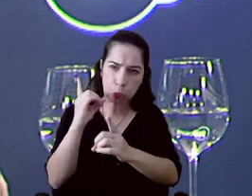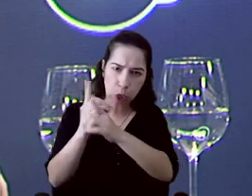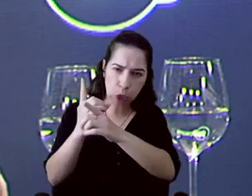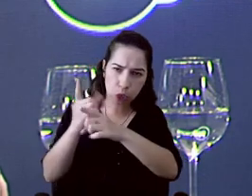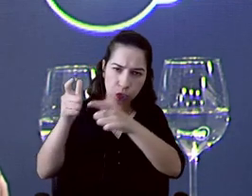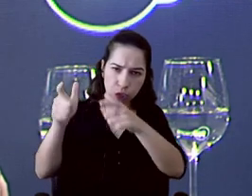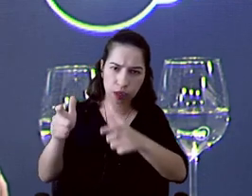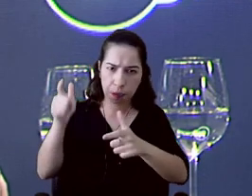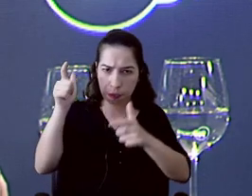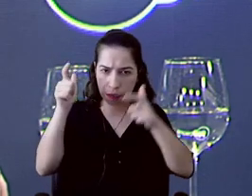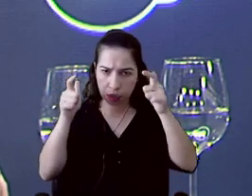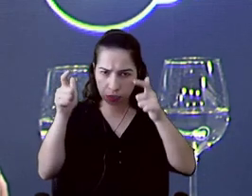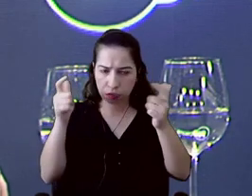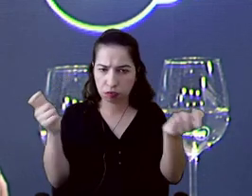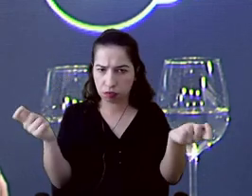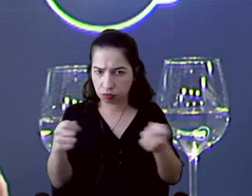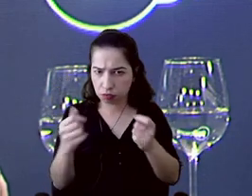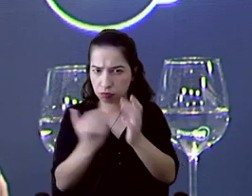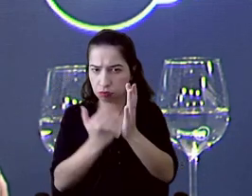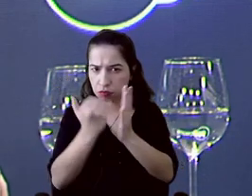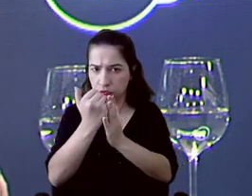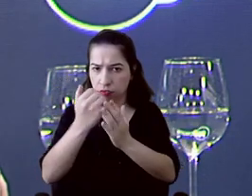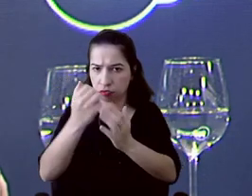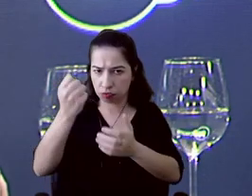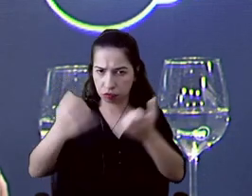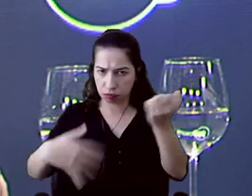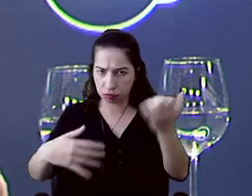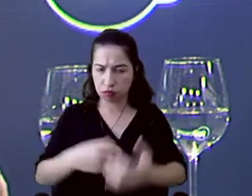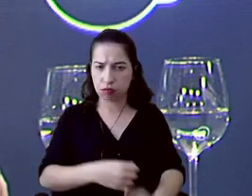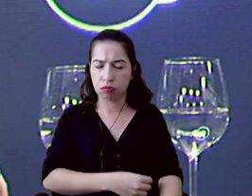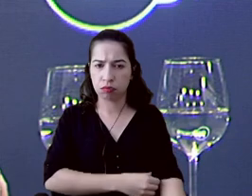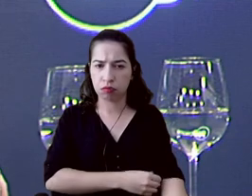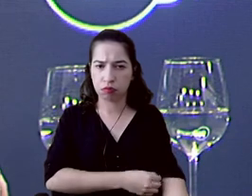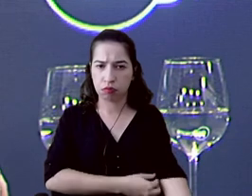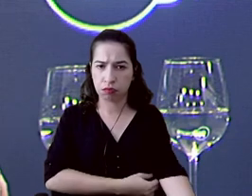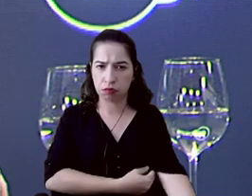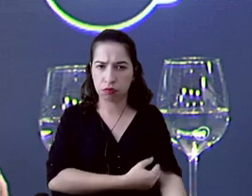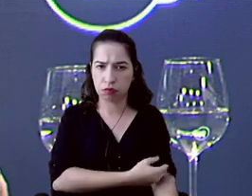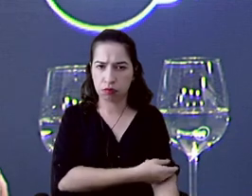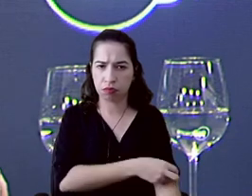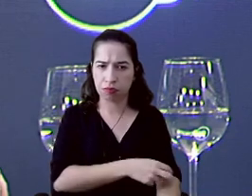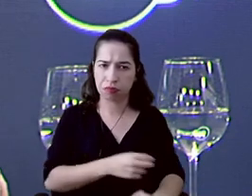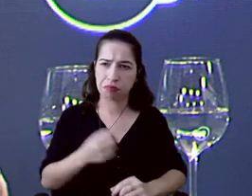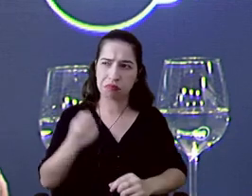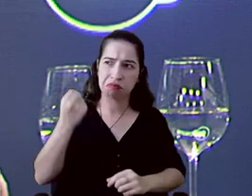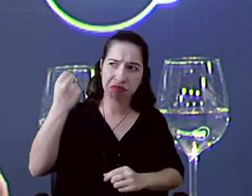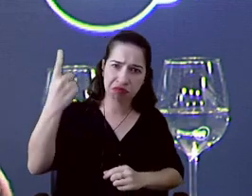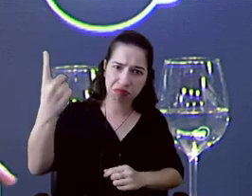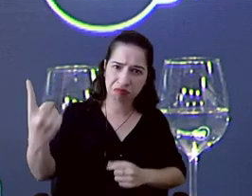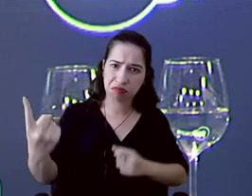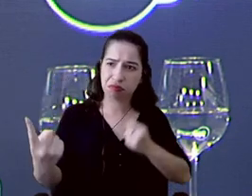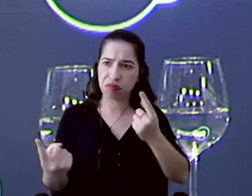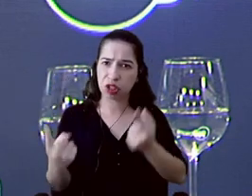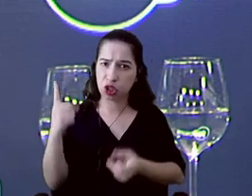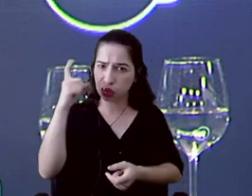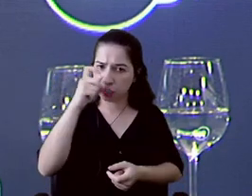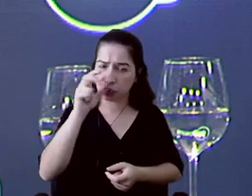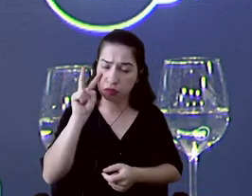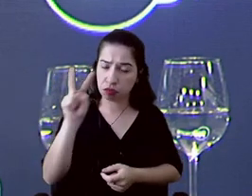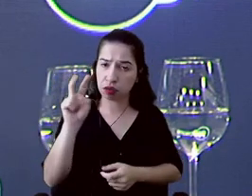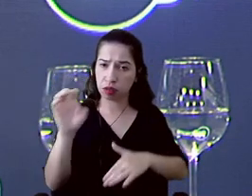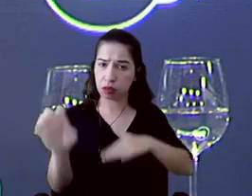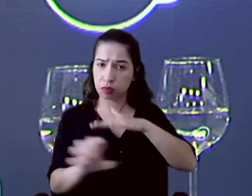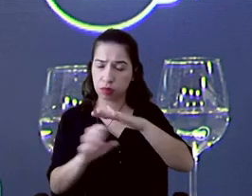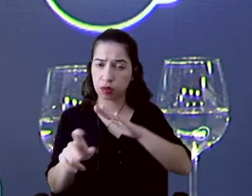mas se eu pudesse falar um pouco dessa que não é raro né de ver empresas brasileiras